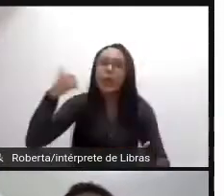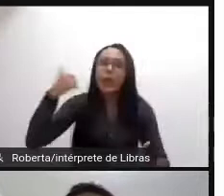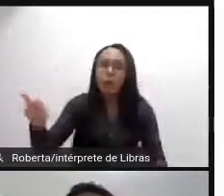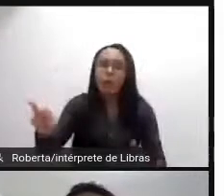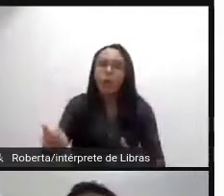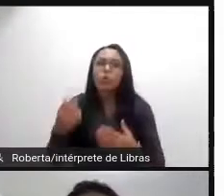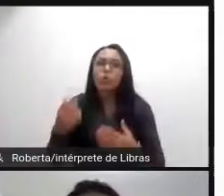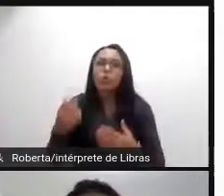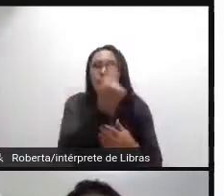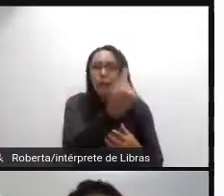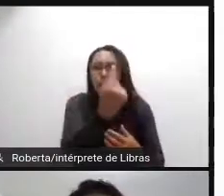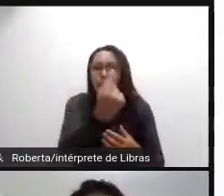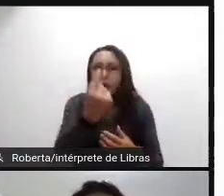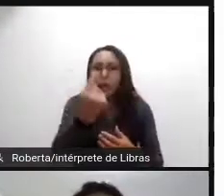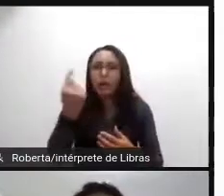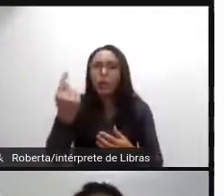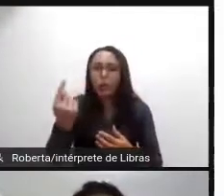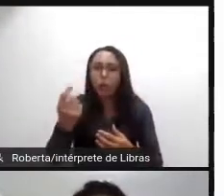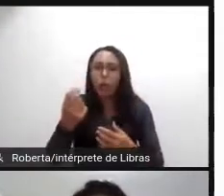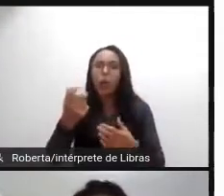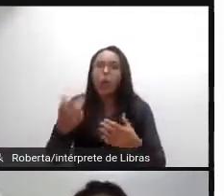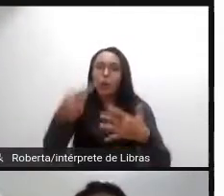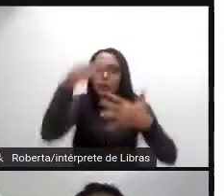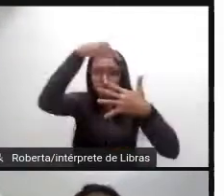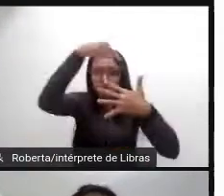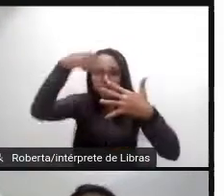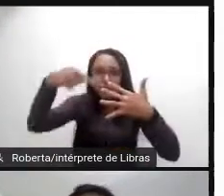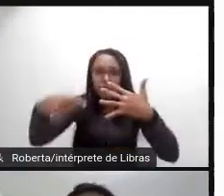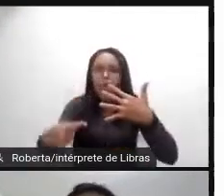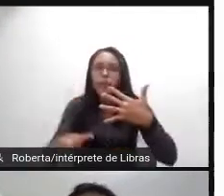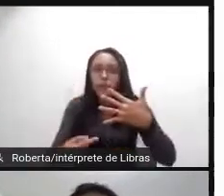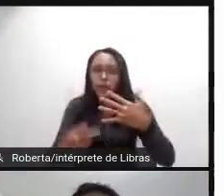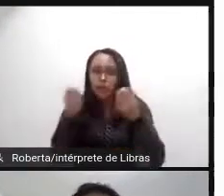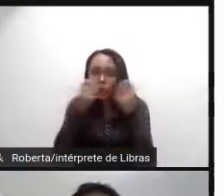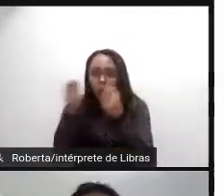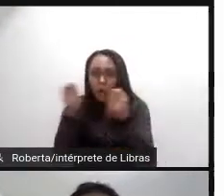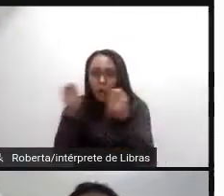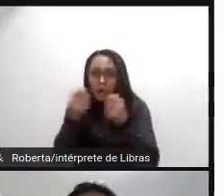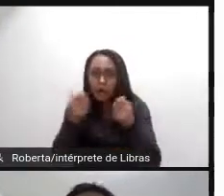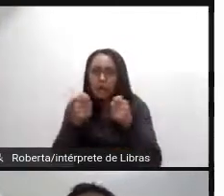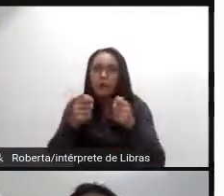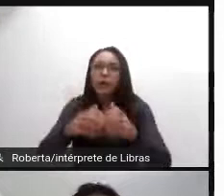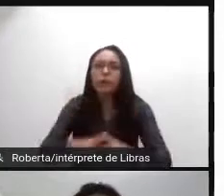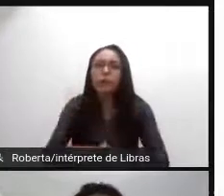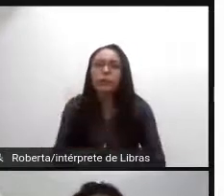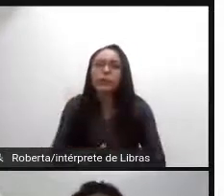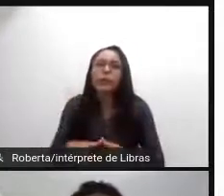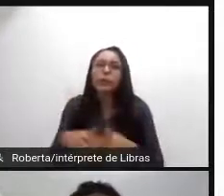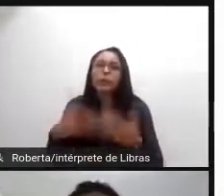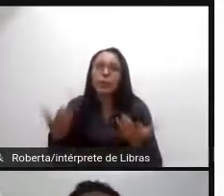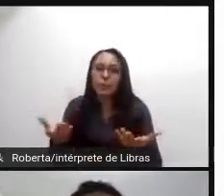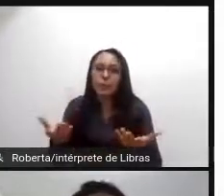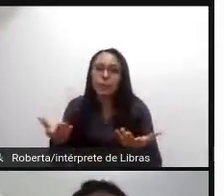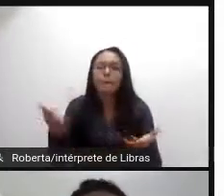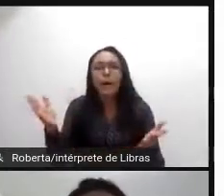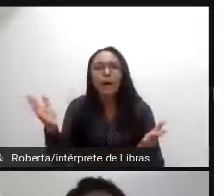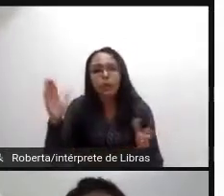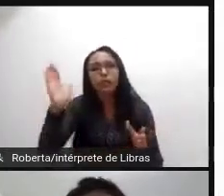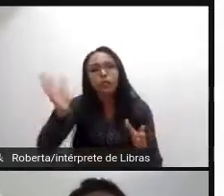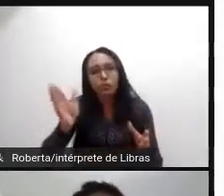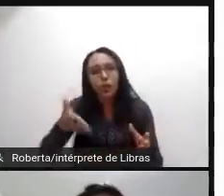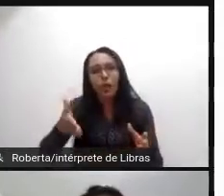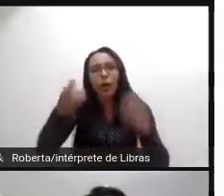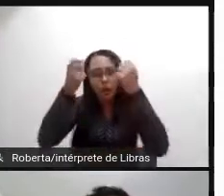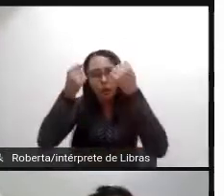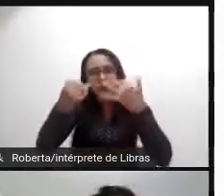uma dessas medidas preventivas mais na frente. Mas aqui a gente já tem pelo menos uma noção. Eu estou fazendo um certo